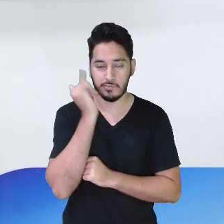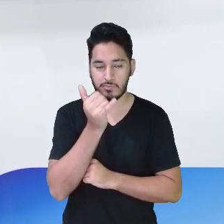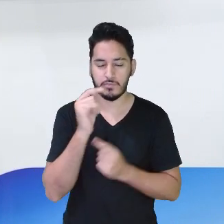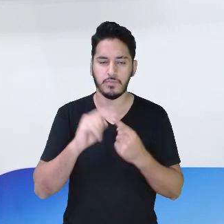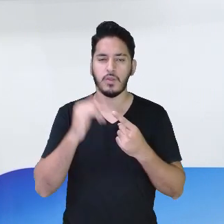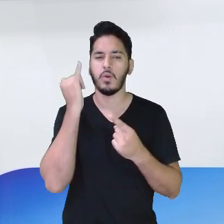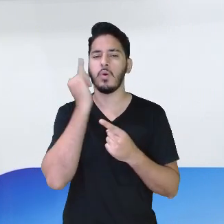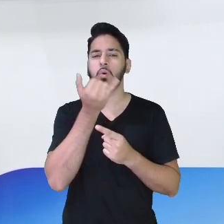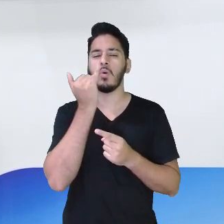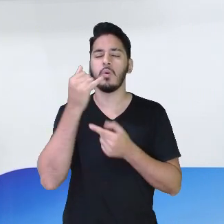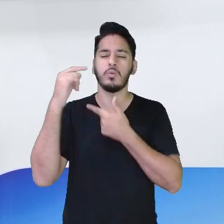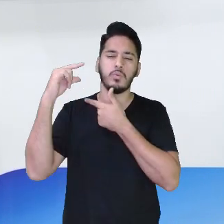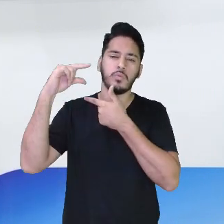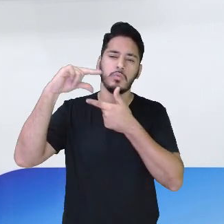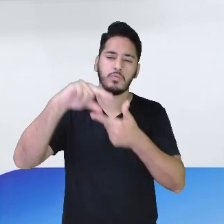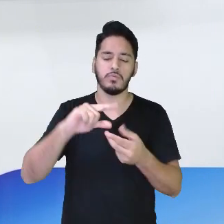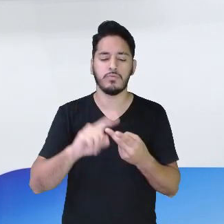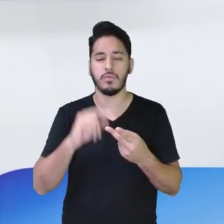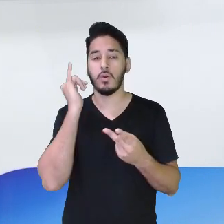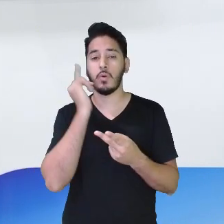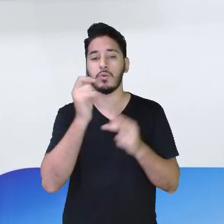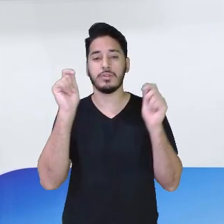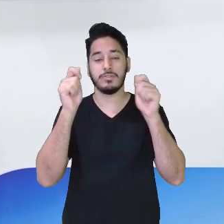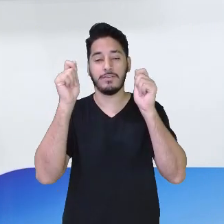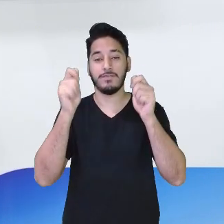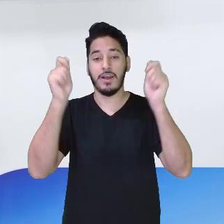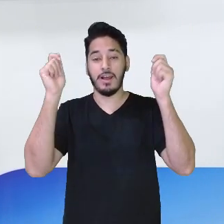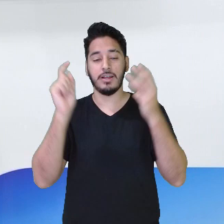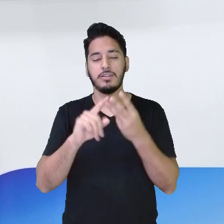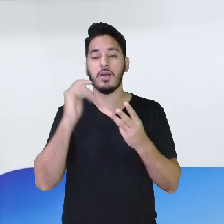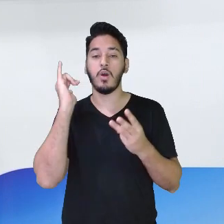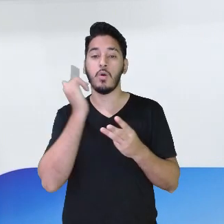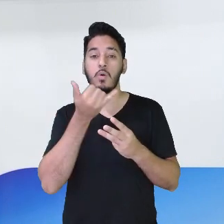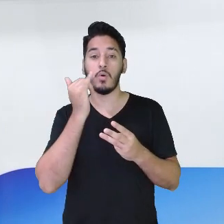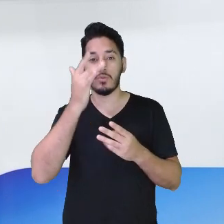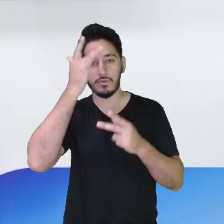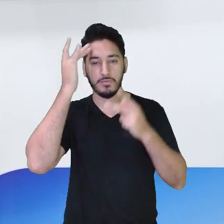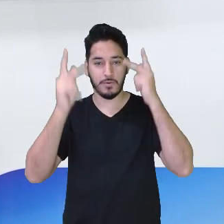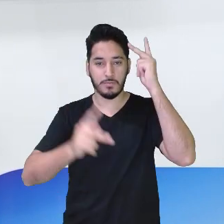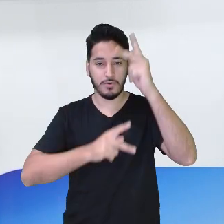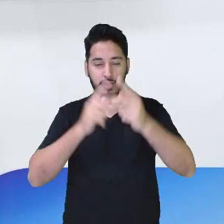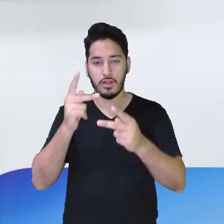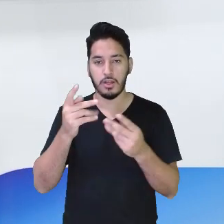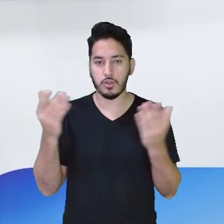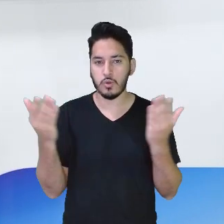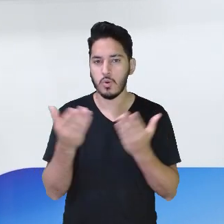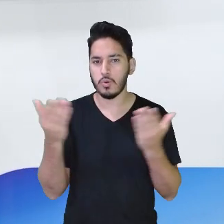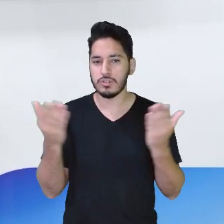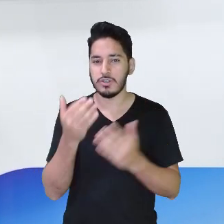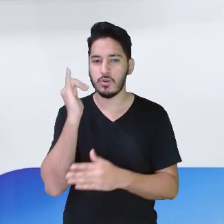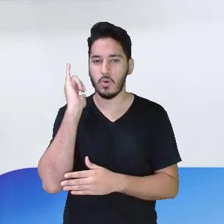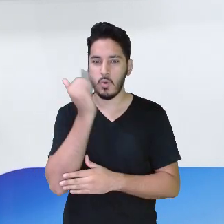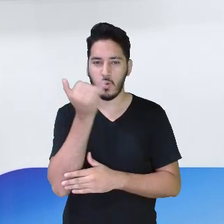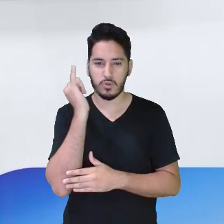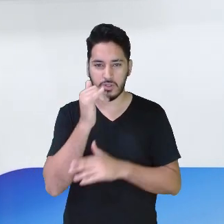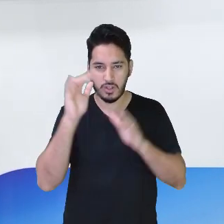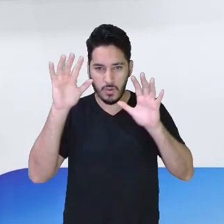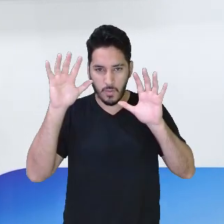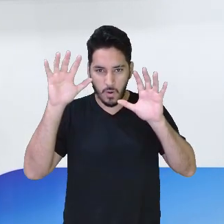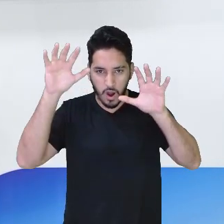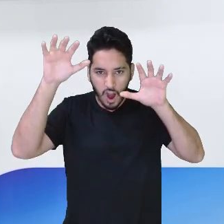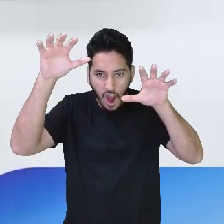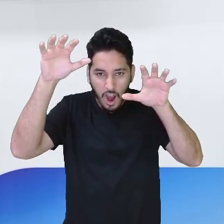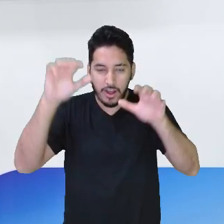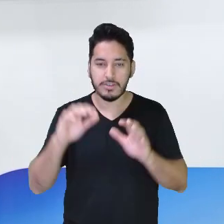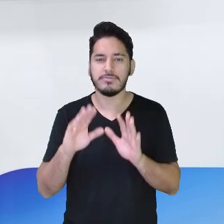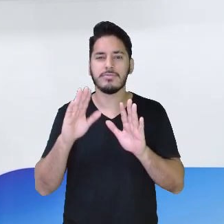contos tradicionais, contos de fadas, contos populares e hoje, conto de assombração. Fica